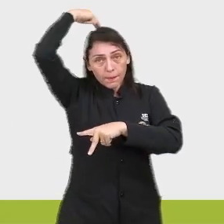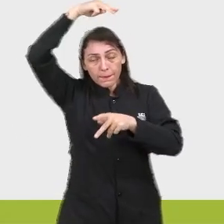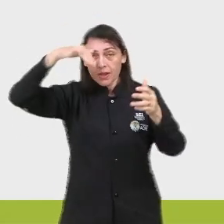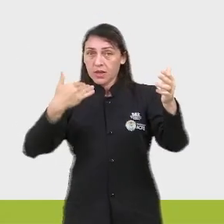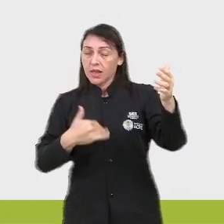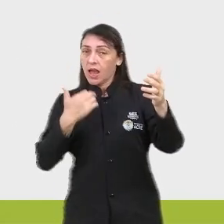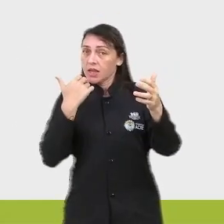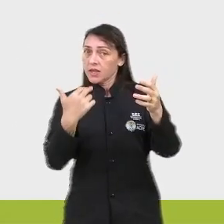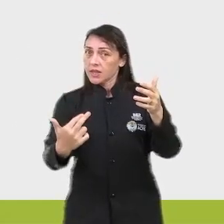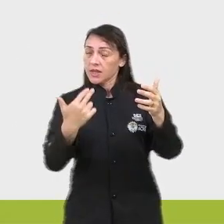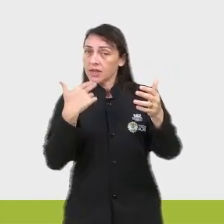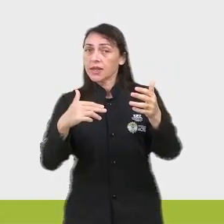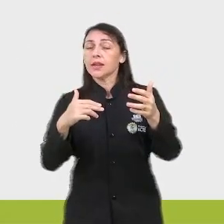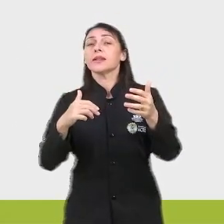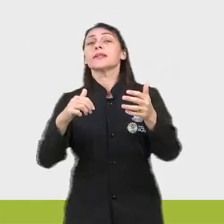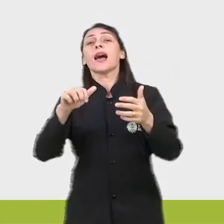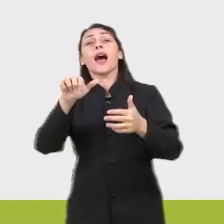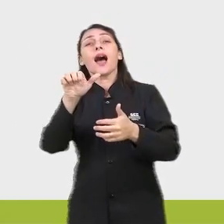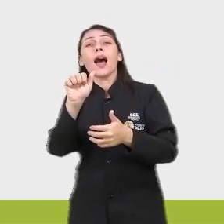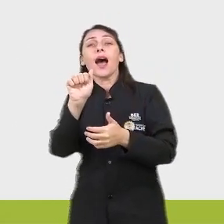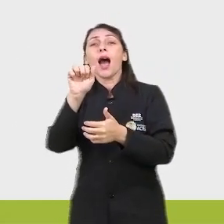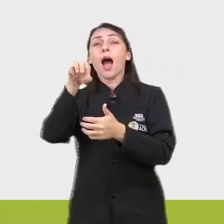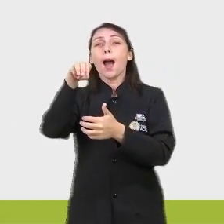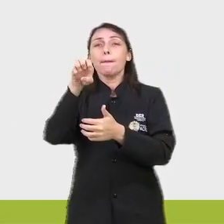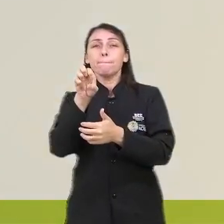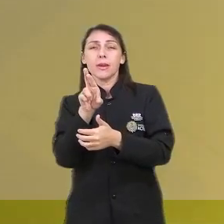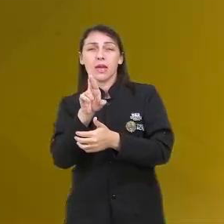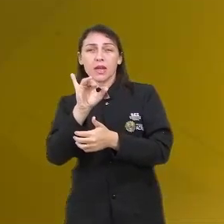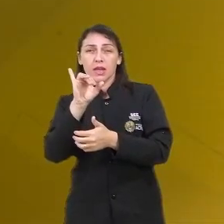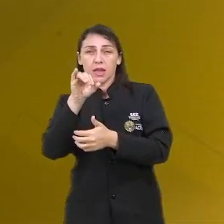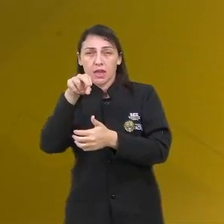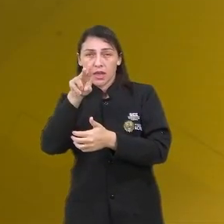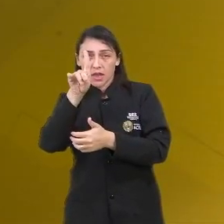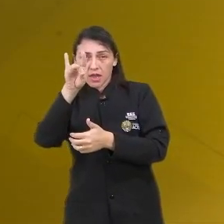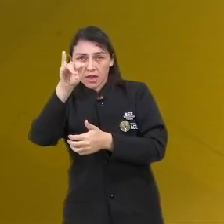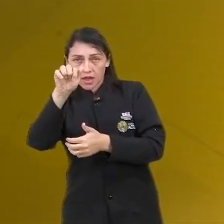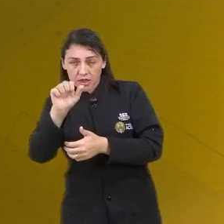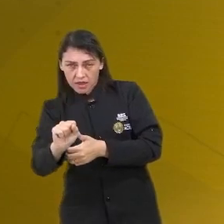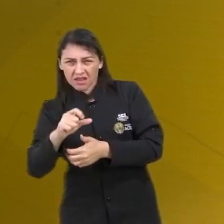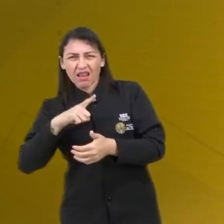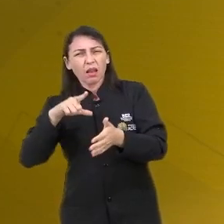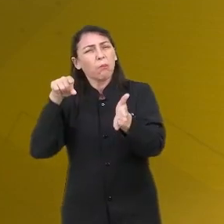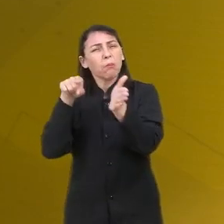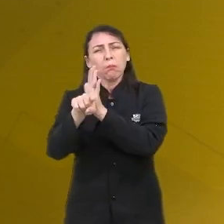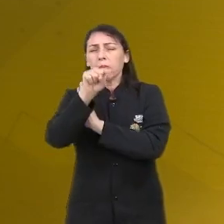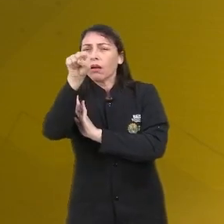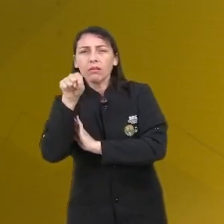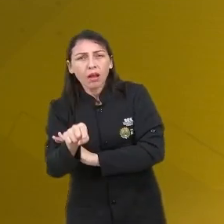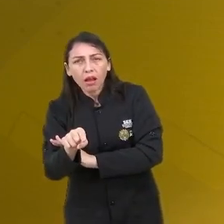sobre as línguas ameríndias. Será que tem essa ideia de questionar?